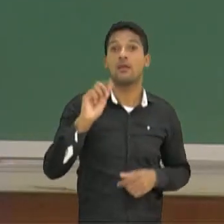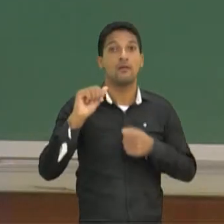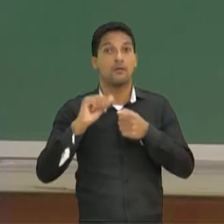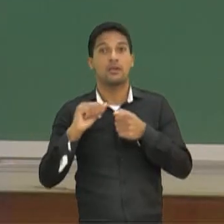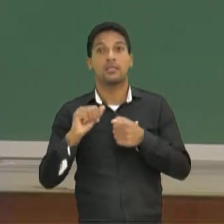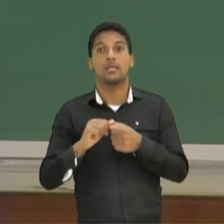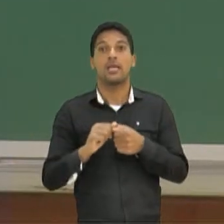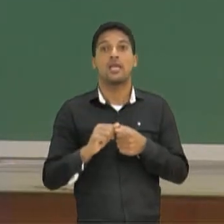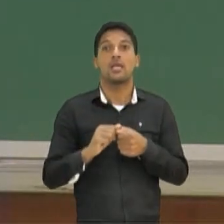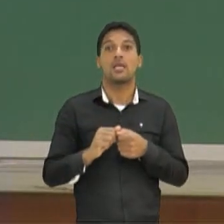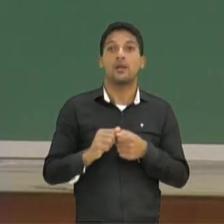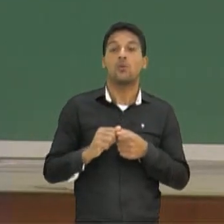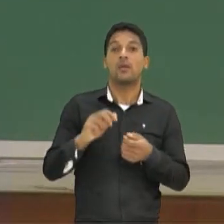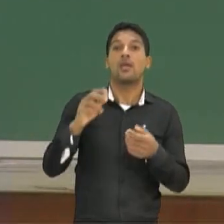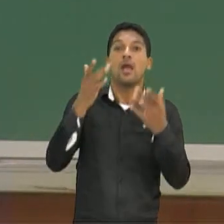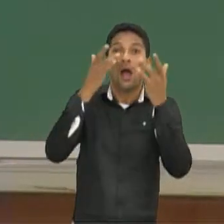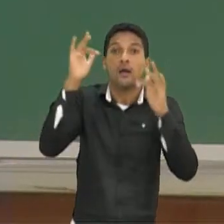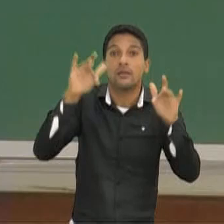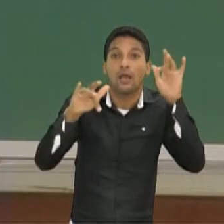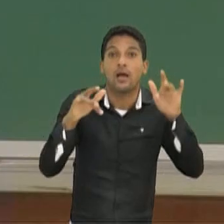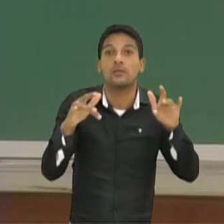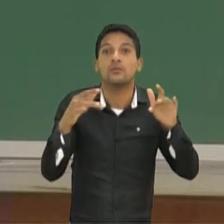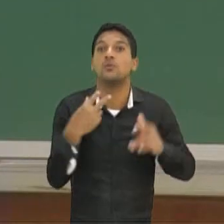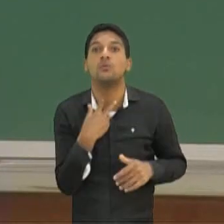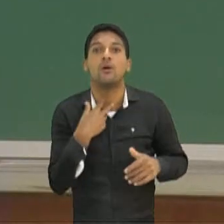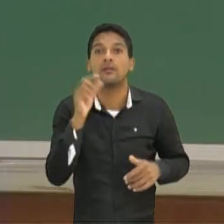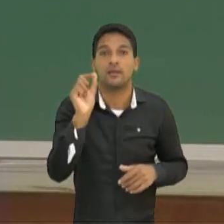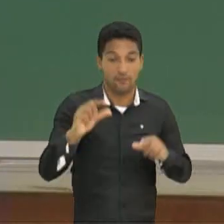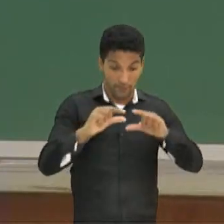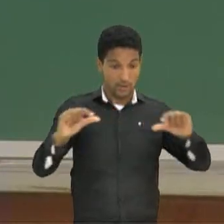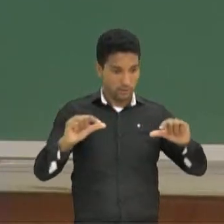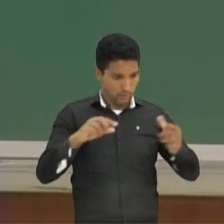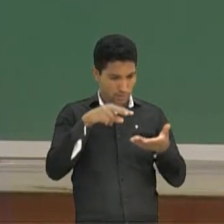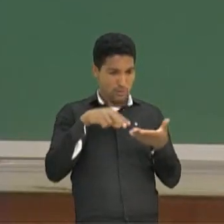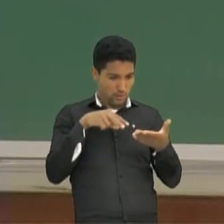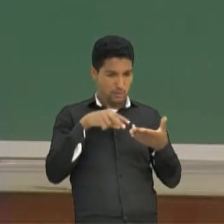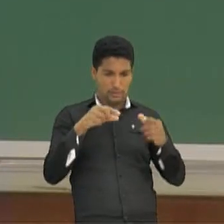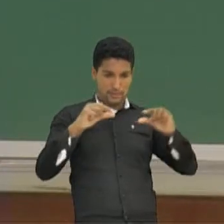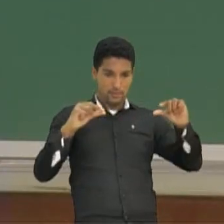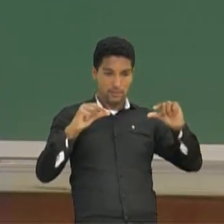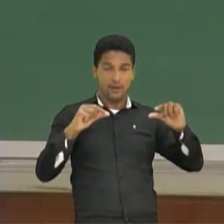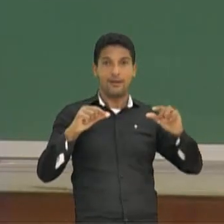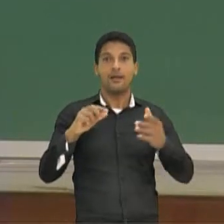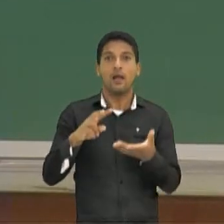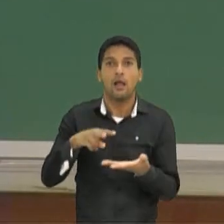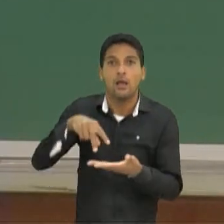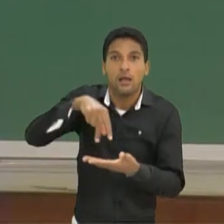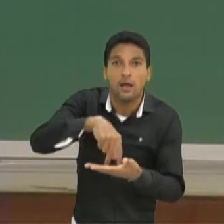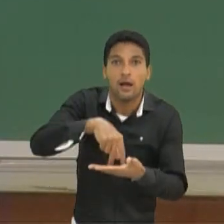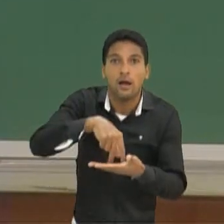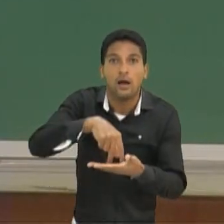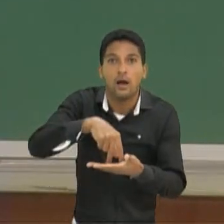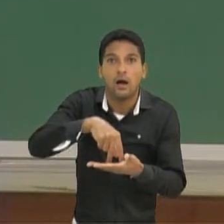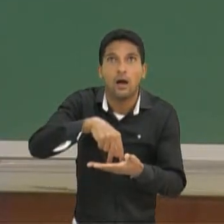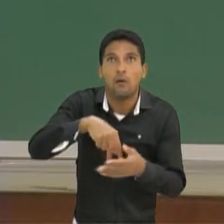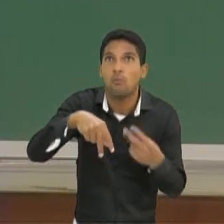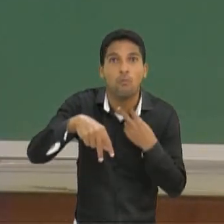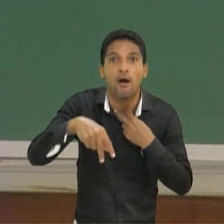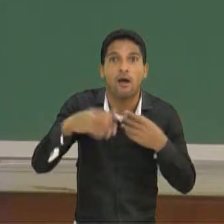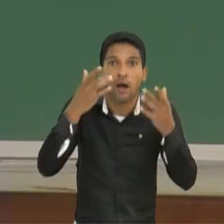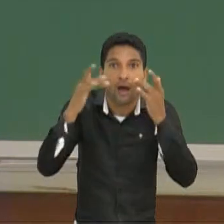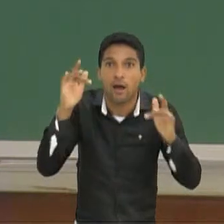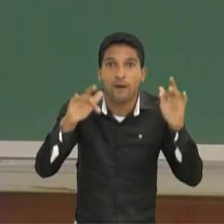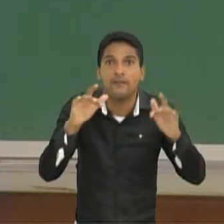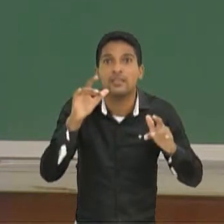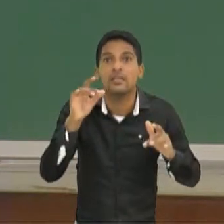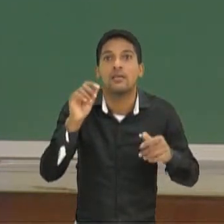essa frase tivesse de minha posse, né? Então estava ocorrendo uma cena, eu li aquela frase, o que não pode fazer no